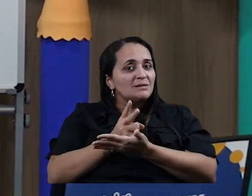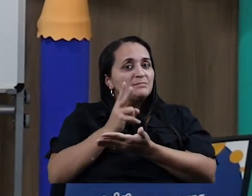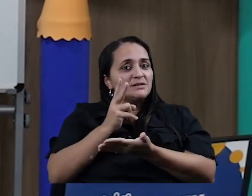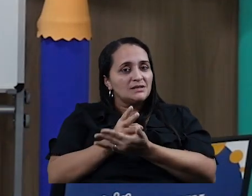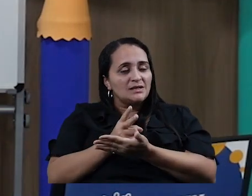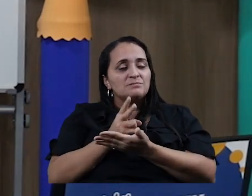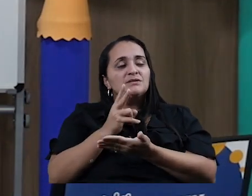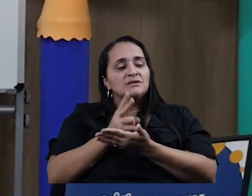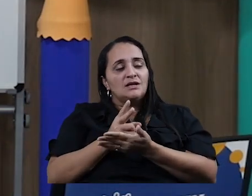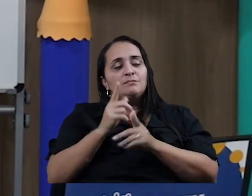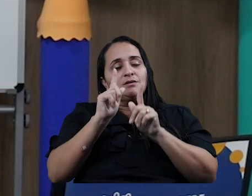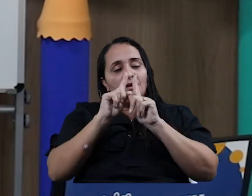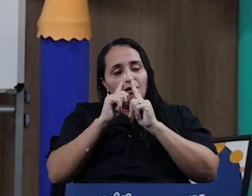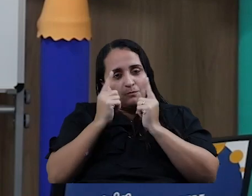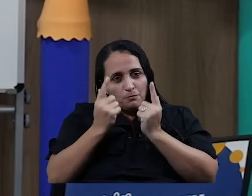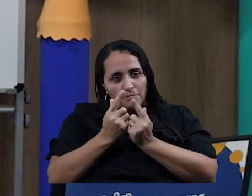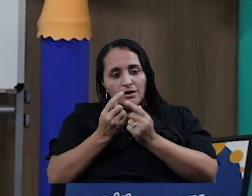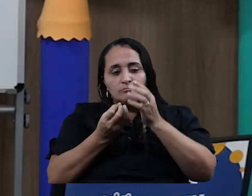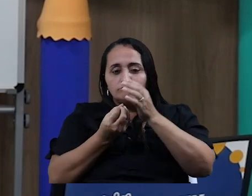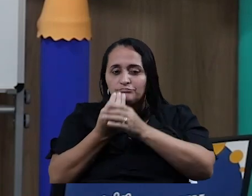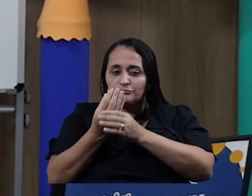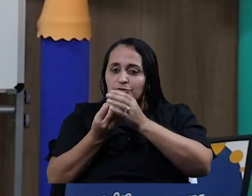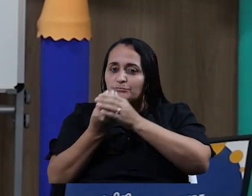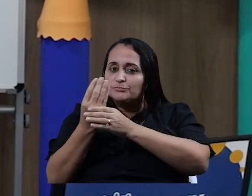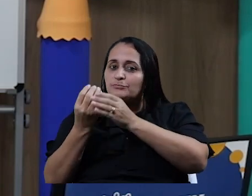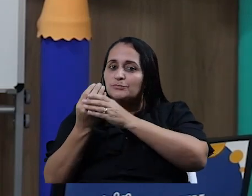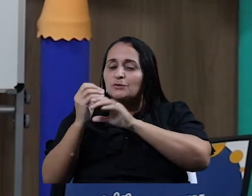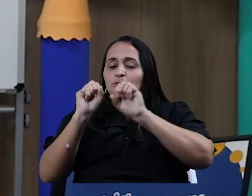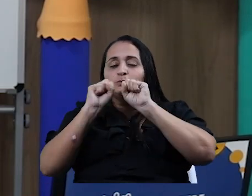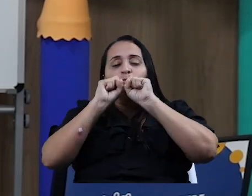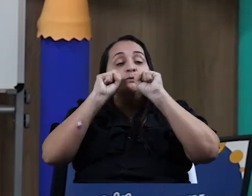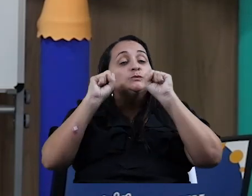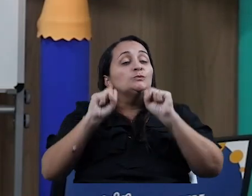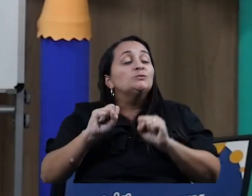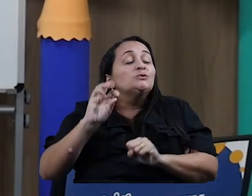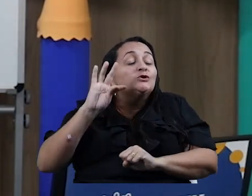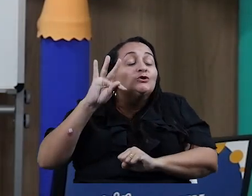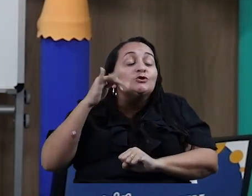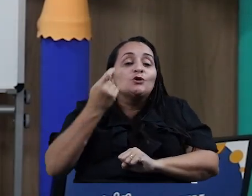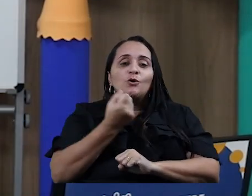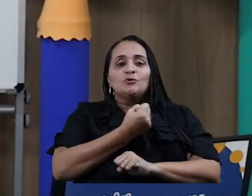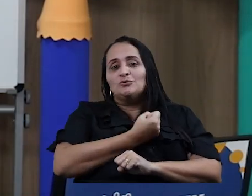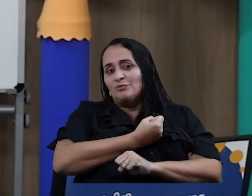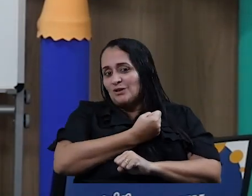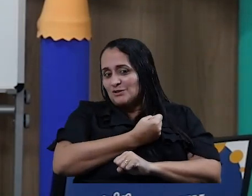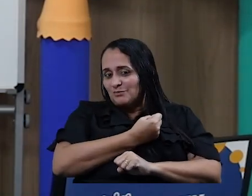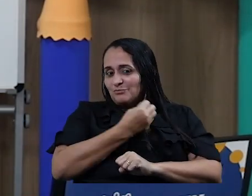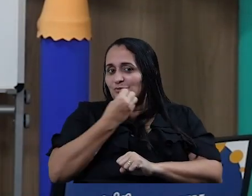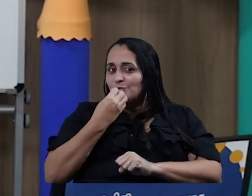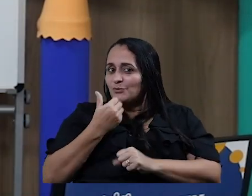que eu vou trabalhar todo o meu sistema de numeração, tá bom?